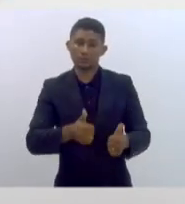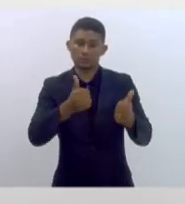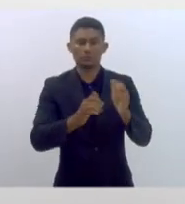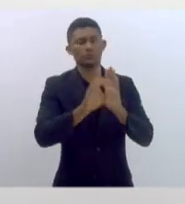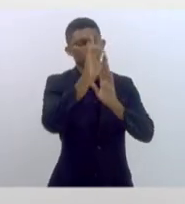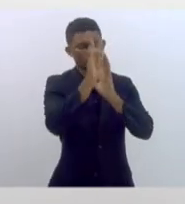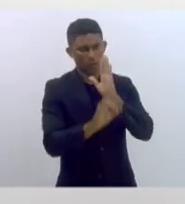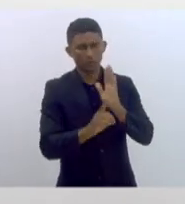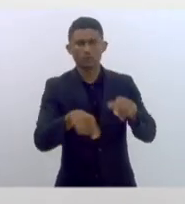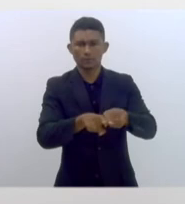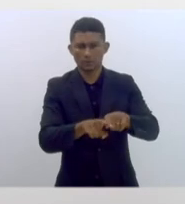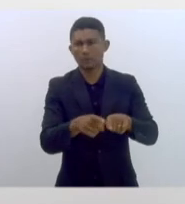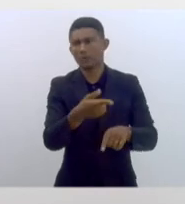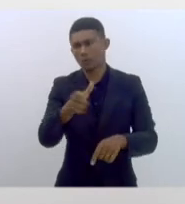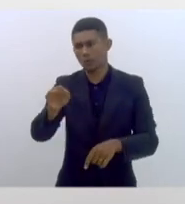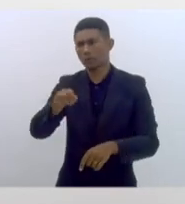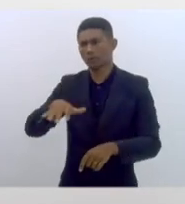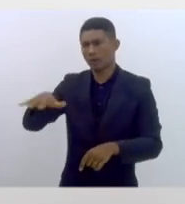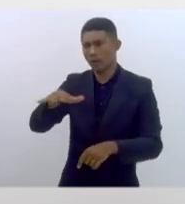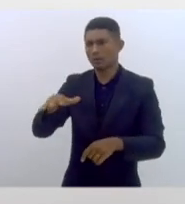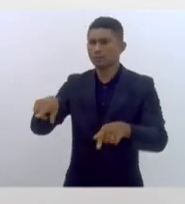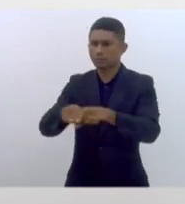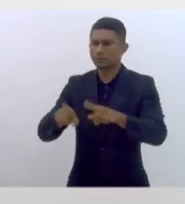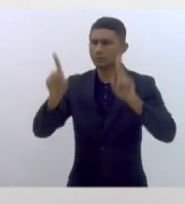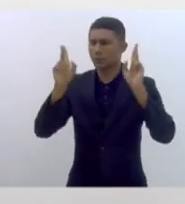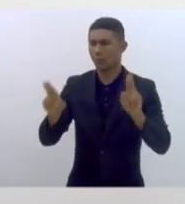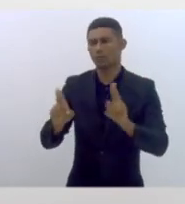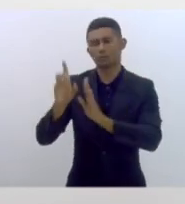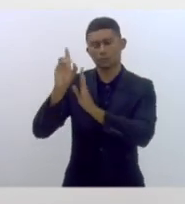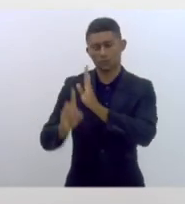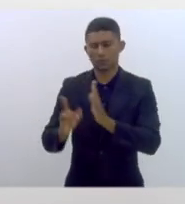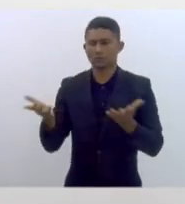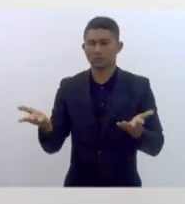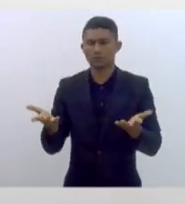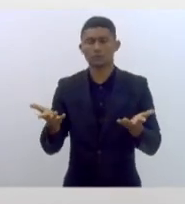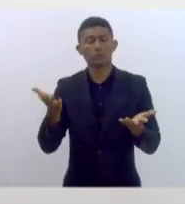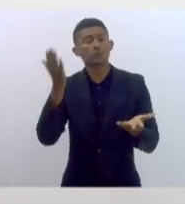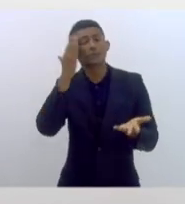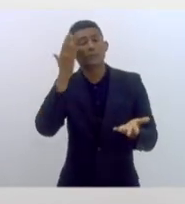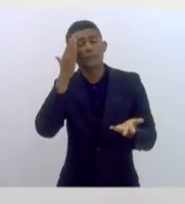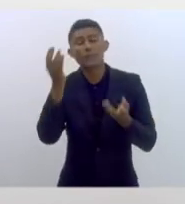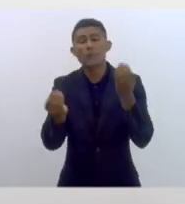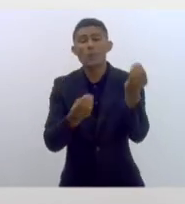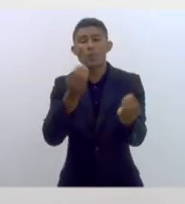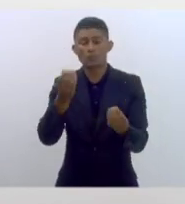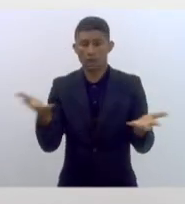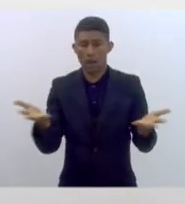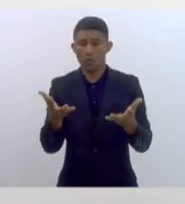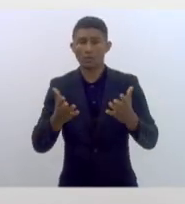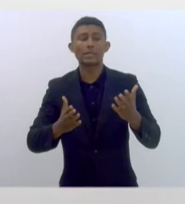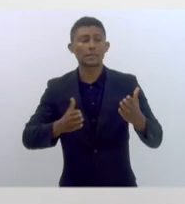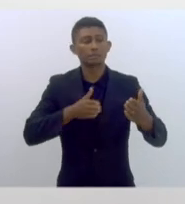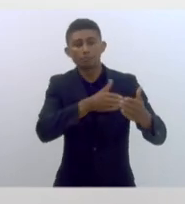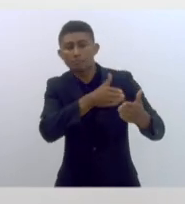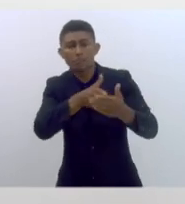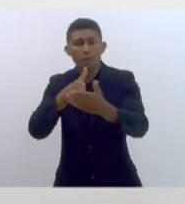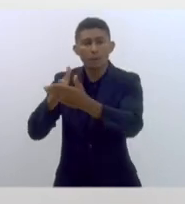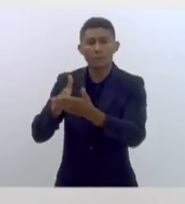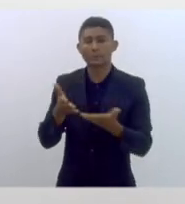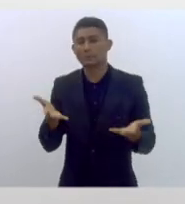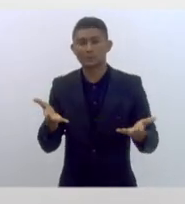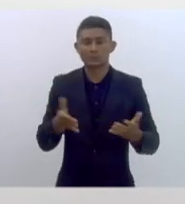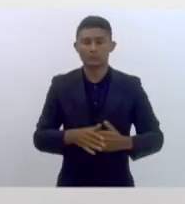outros colegas também. Então, eu gostaria de saber como é que ficaria isso, como é que se dá esse impedimento agora e como é que se